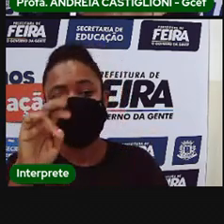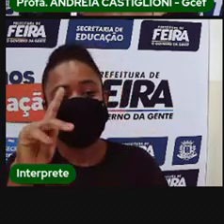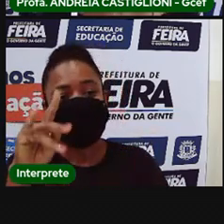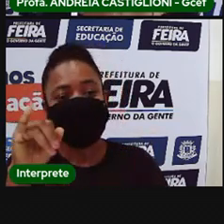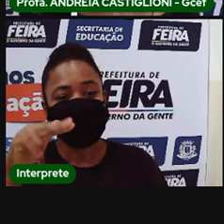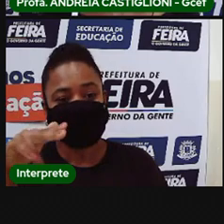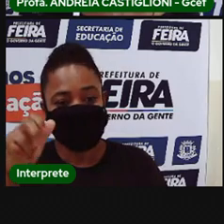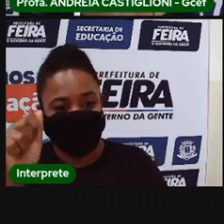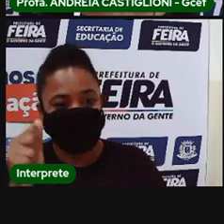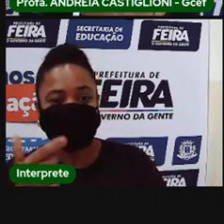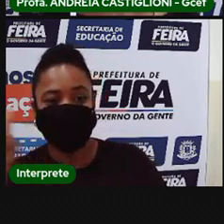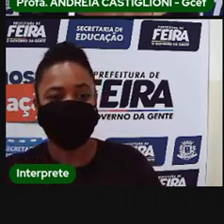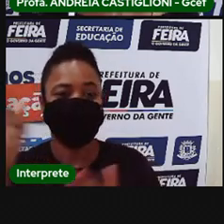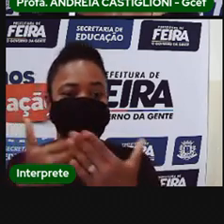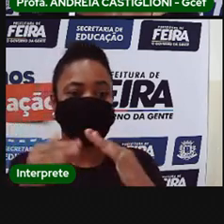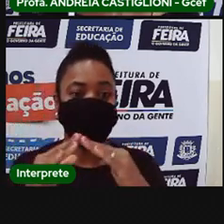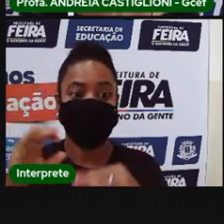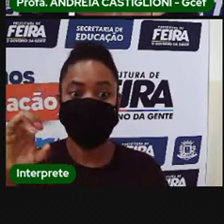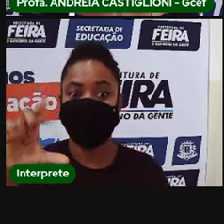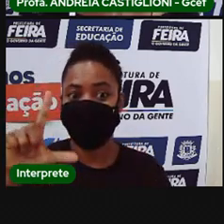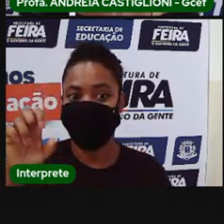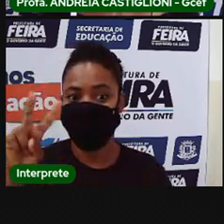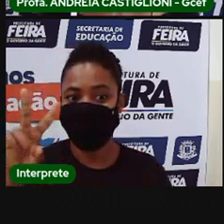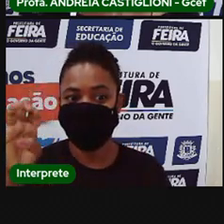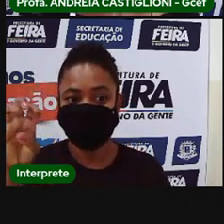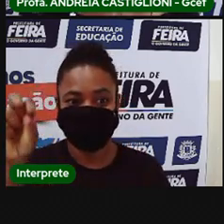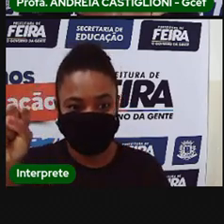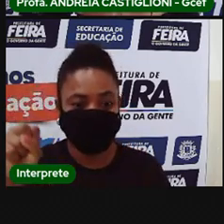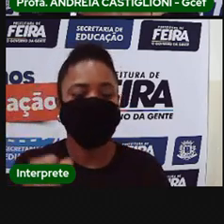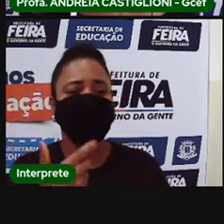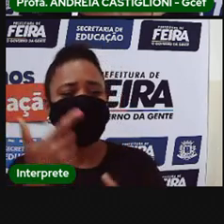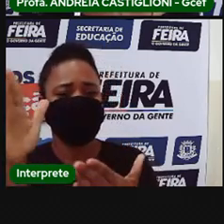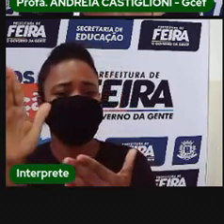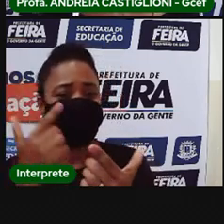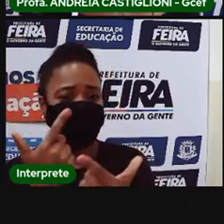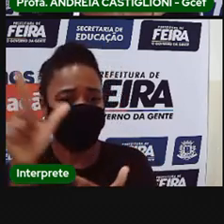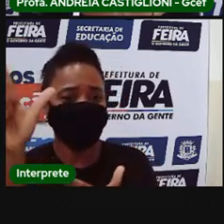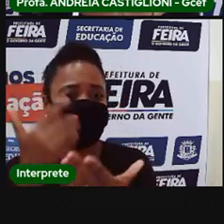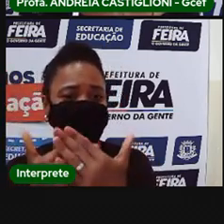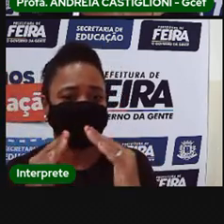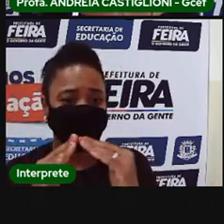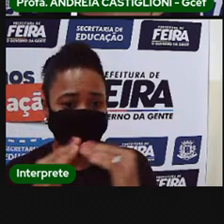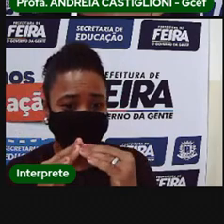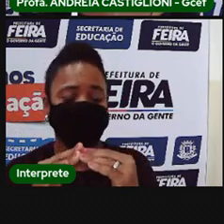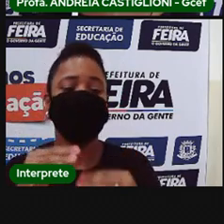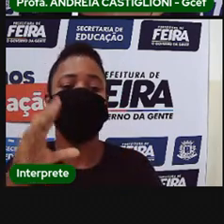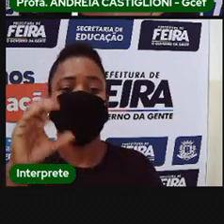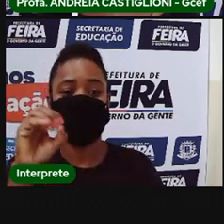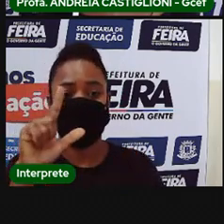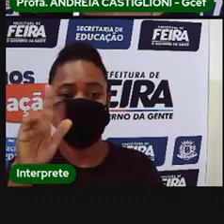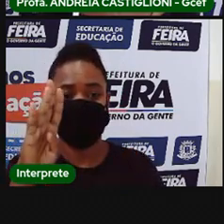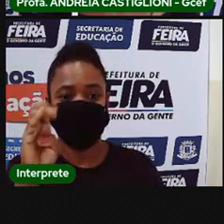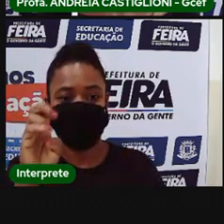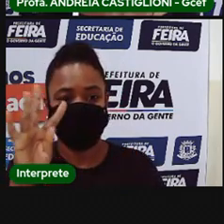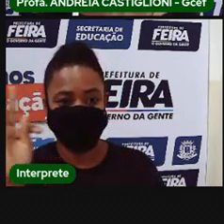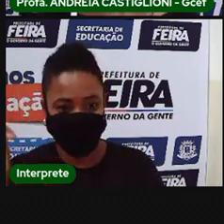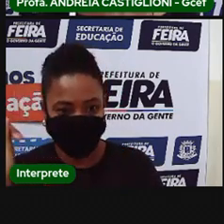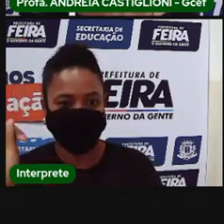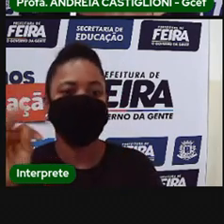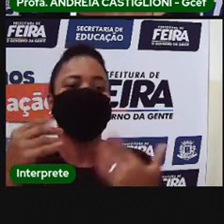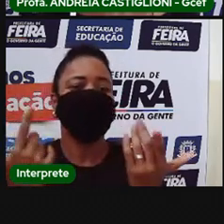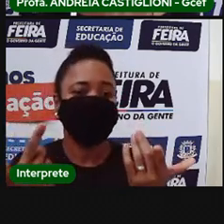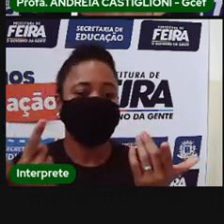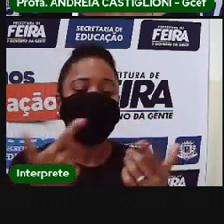Clóvis Ramos Lima, a Doutor Cobé Martins da Silva, a Escola Municipal Doutor João Duarte Guimarães, a